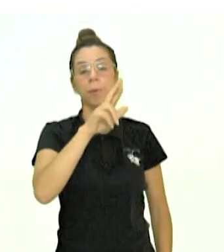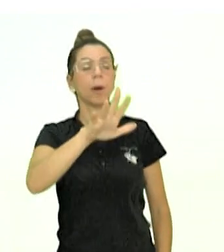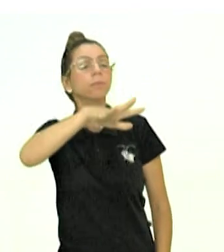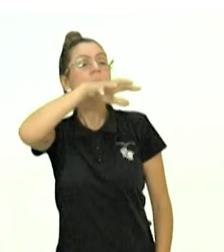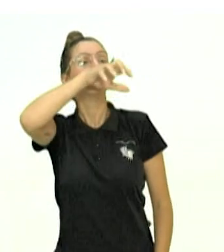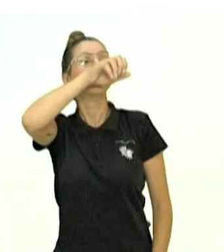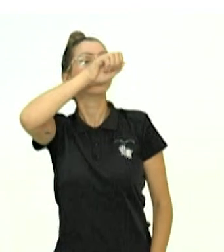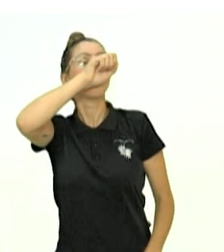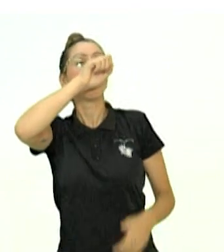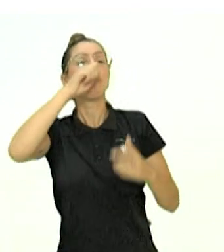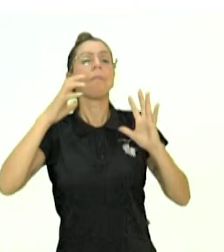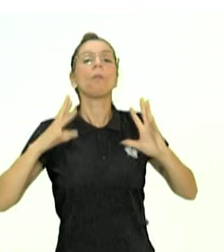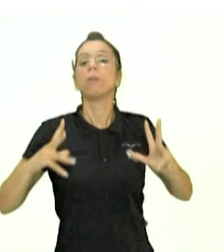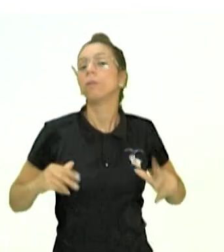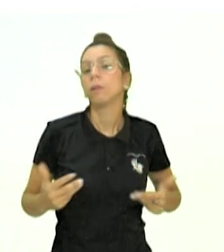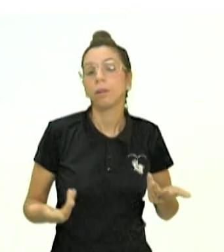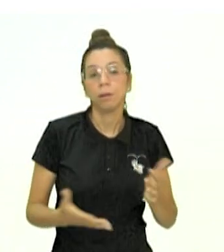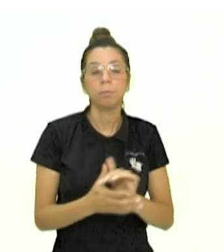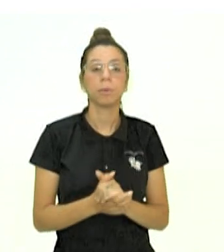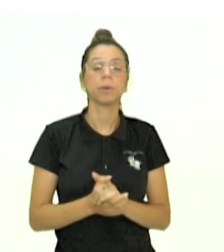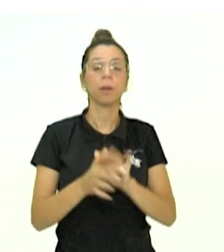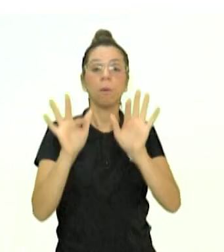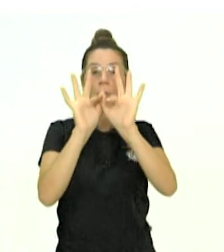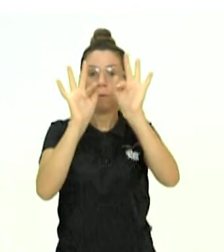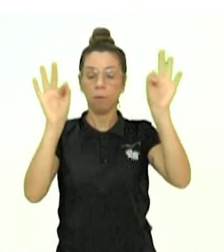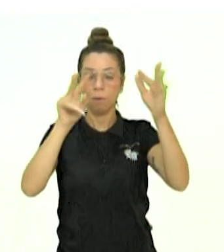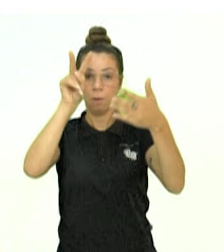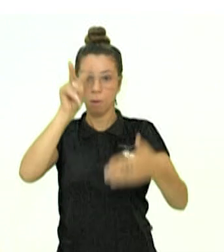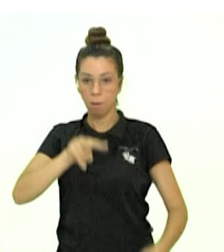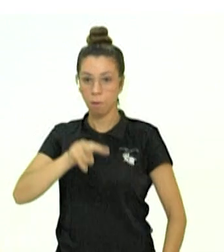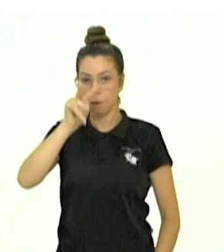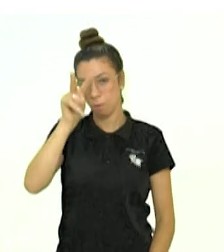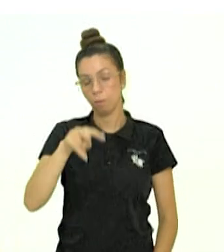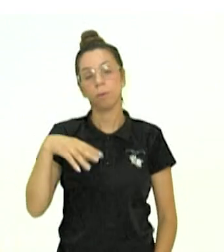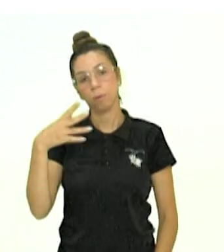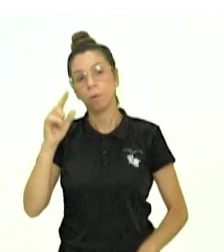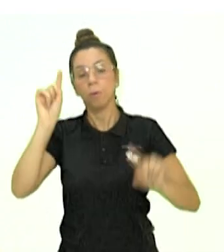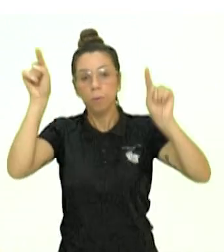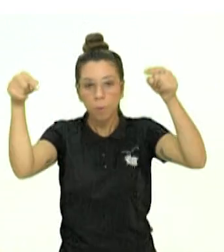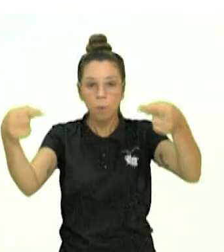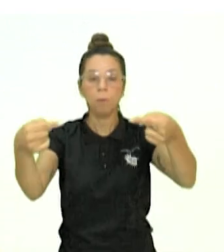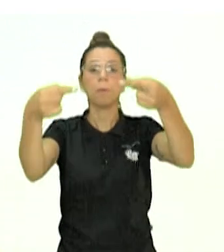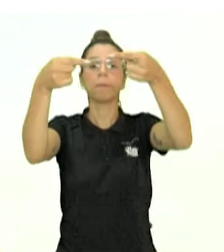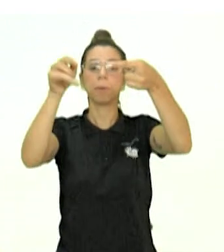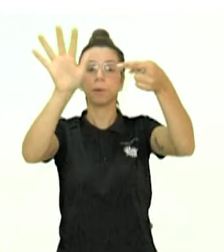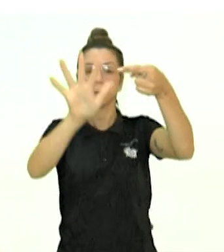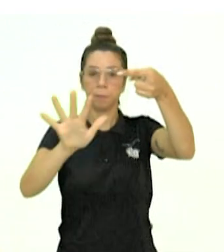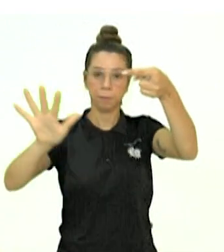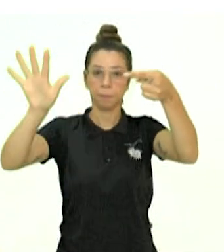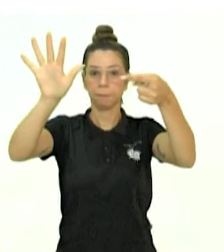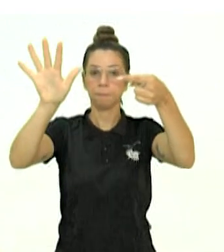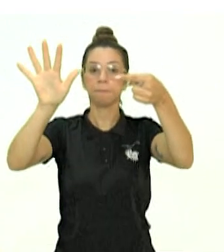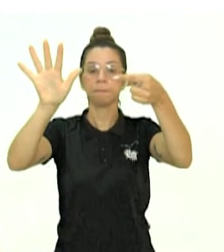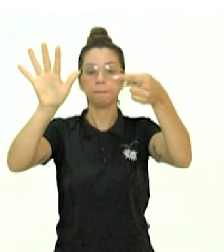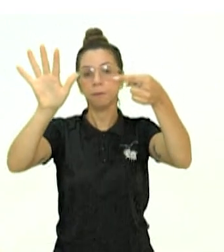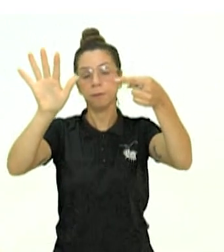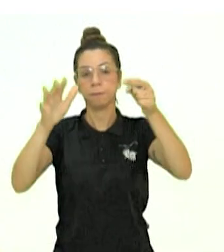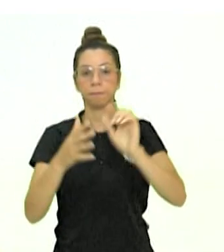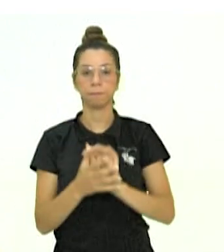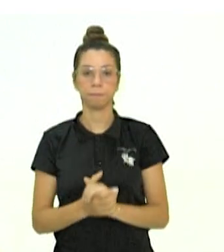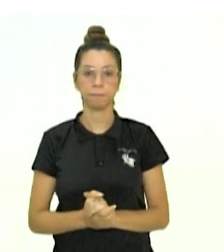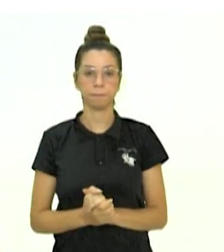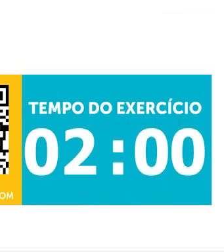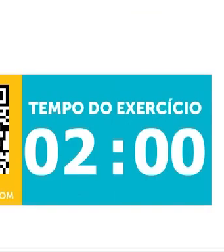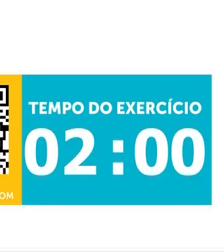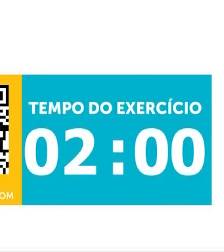frases sem a minha tradução e veja qual ou quais estão corretas de acordo com as imagens. Bora lá!